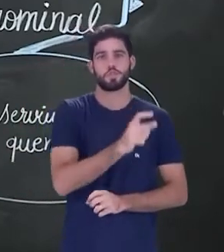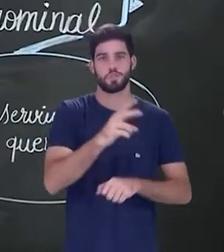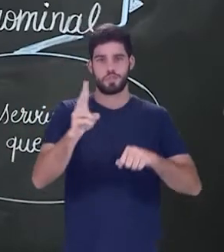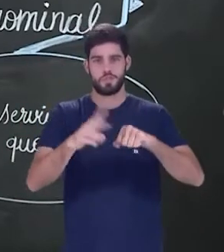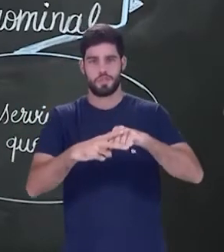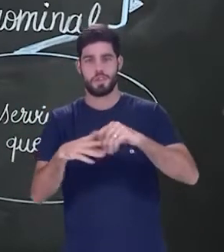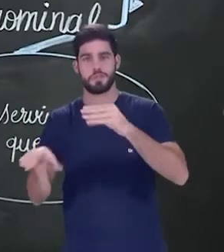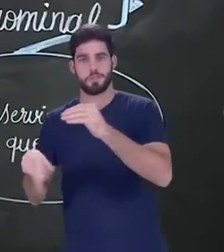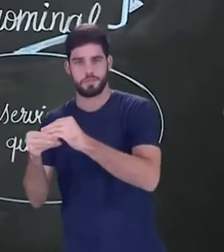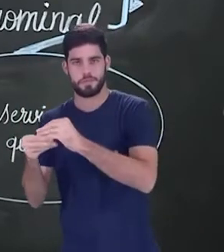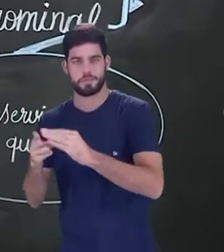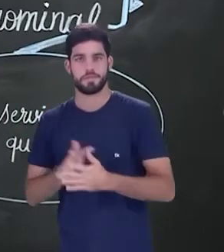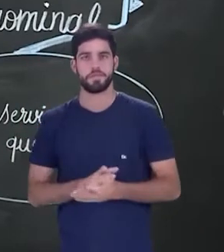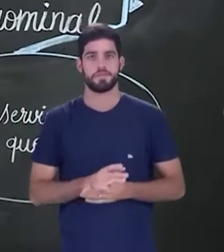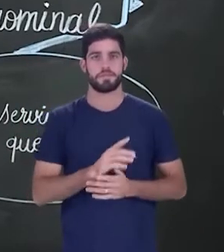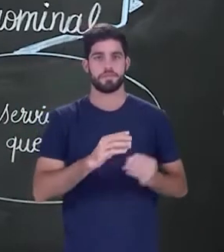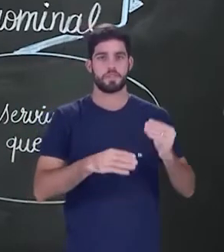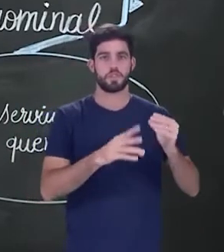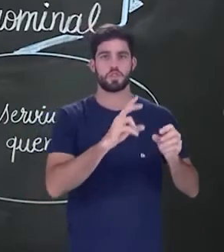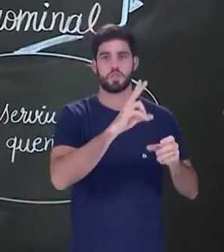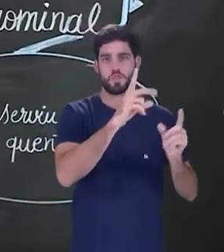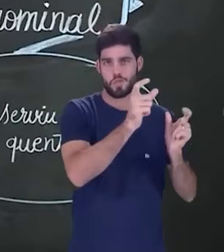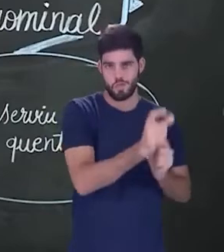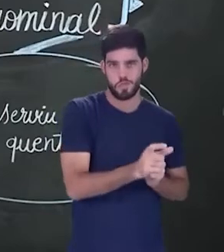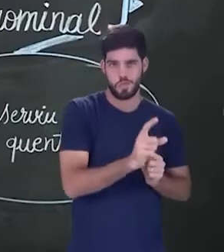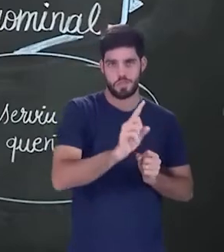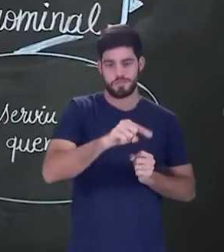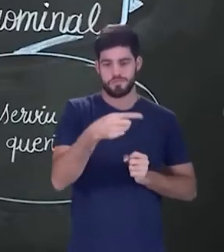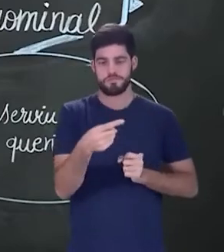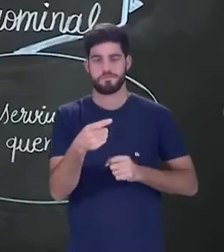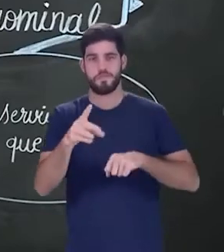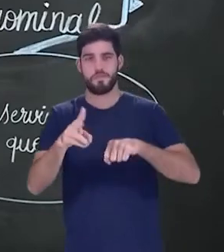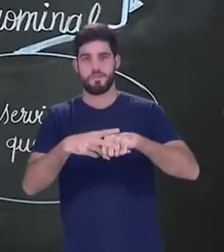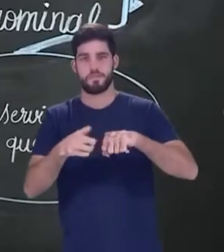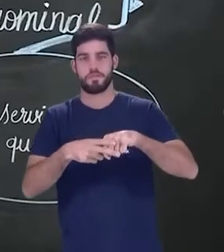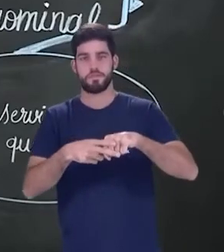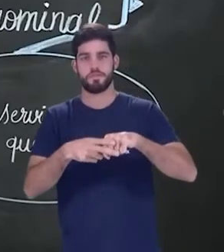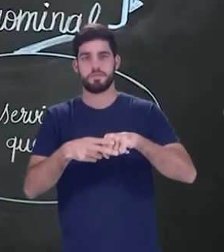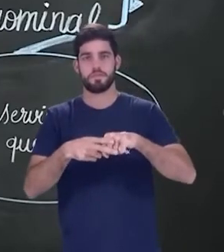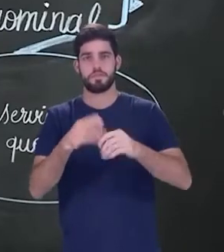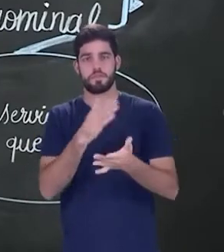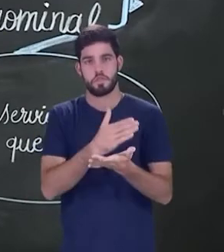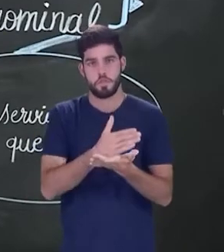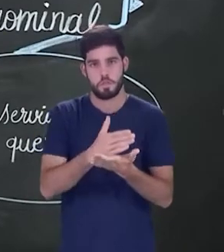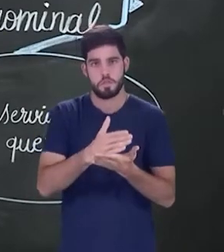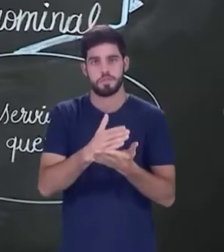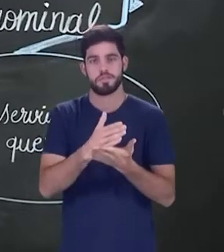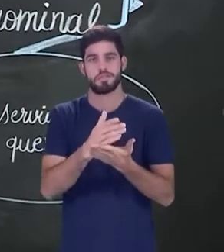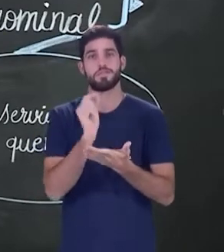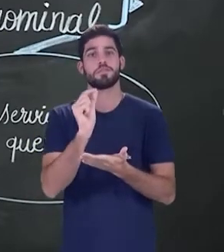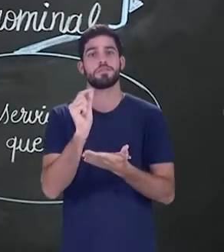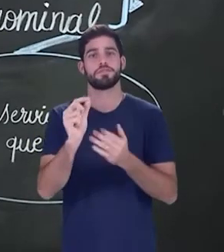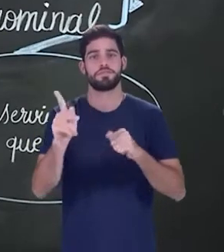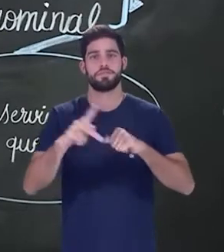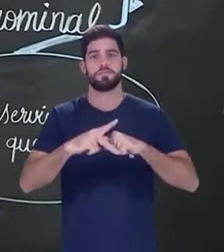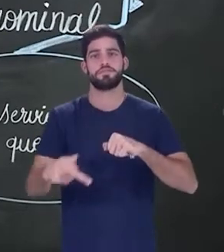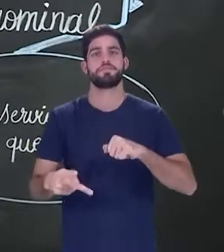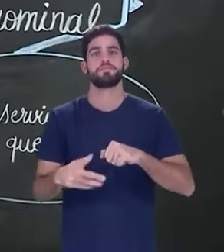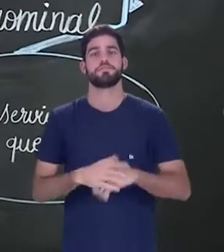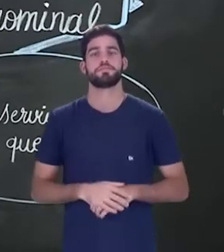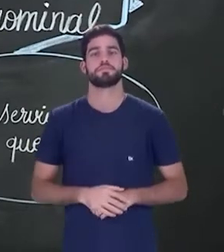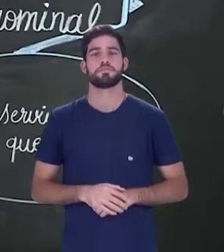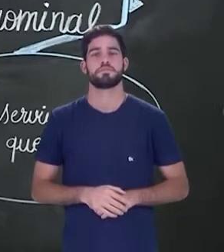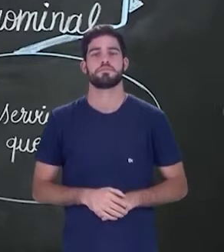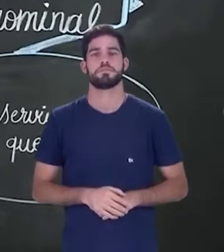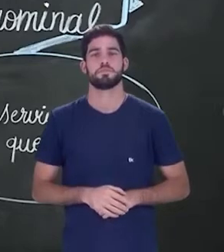e complemento. Então, logo após o sujeito, quando eu tenho esse verbo, ele inicia esse período chamado de predicado. Quando a gente